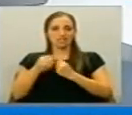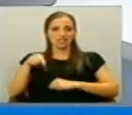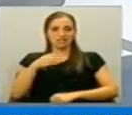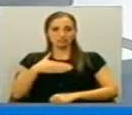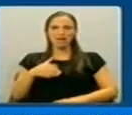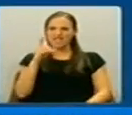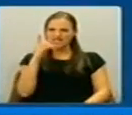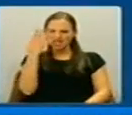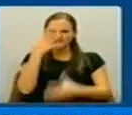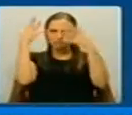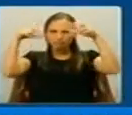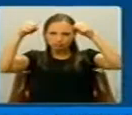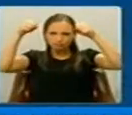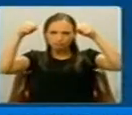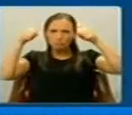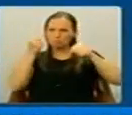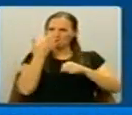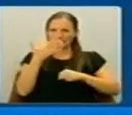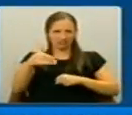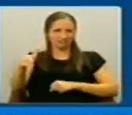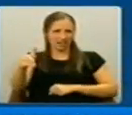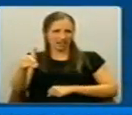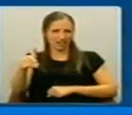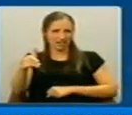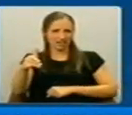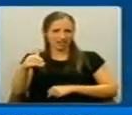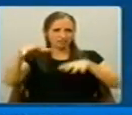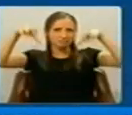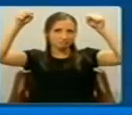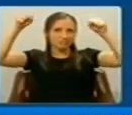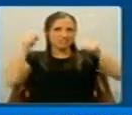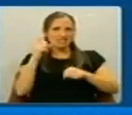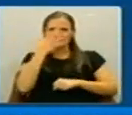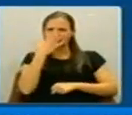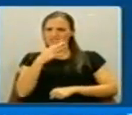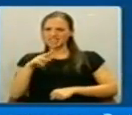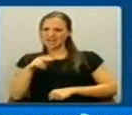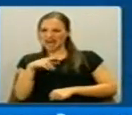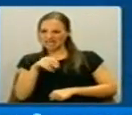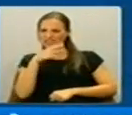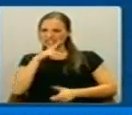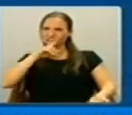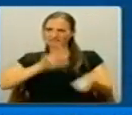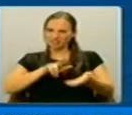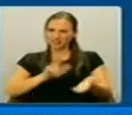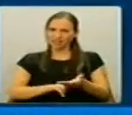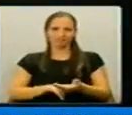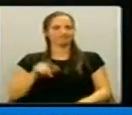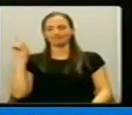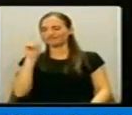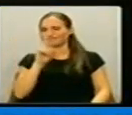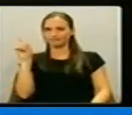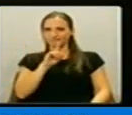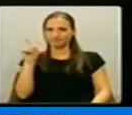dias de escuridão, aparentemente, que vem aí e que, aparentemente, a própria NASA terá confirmado esses 6 dias de escuridão. Não, a escuridão deu-se foi